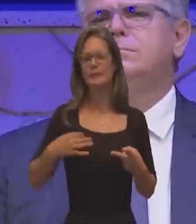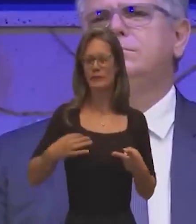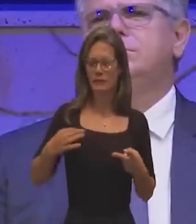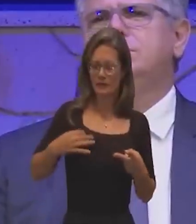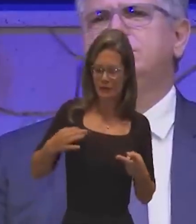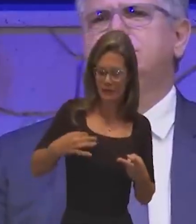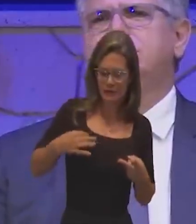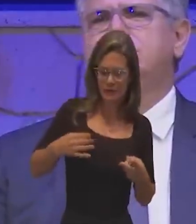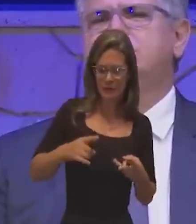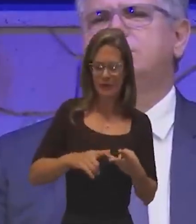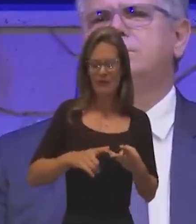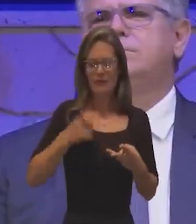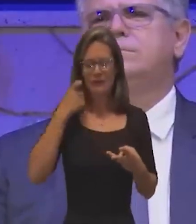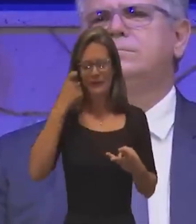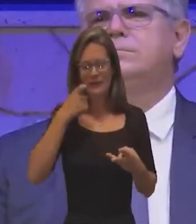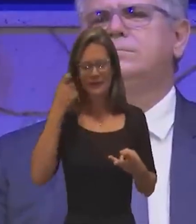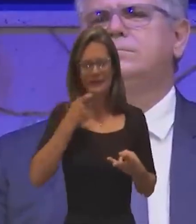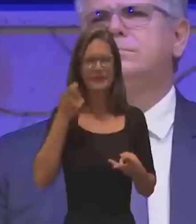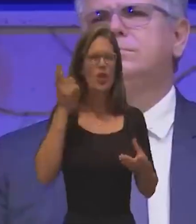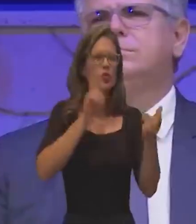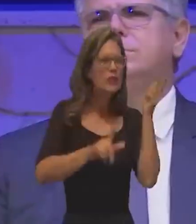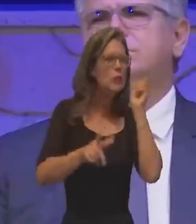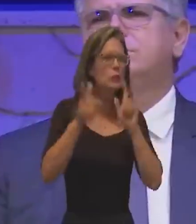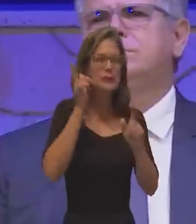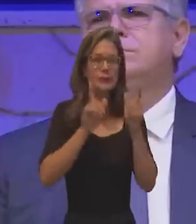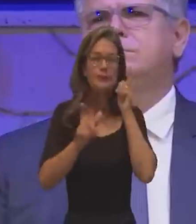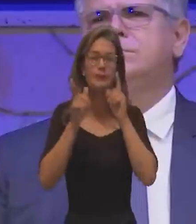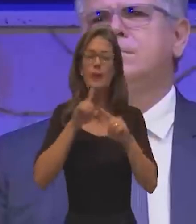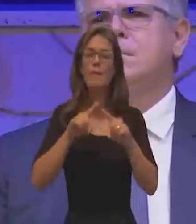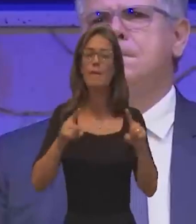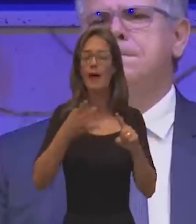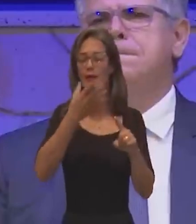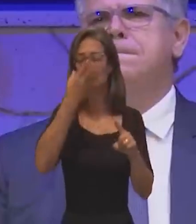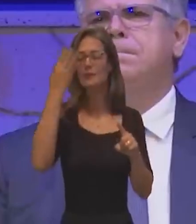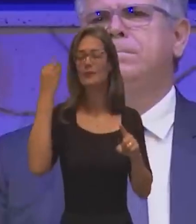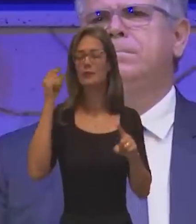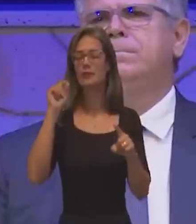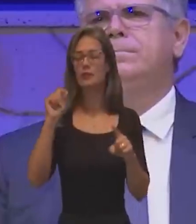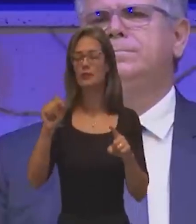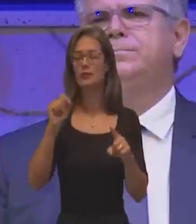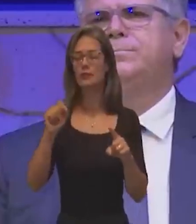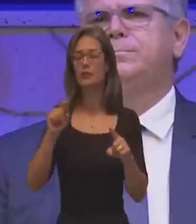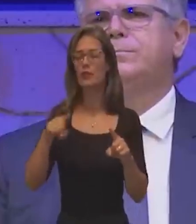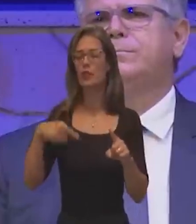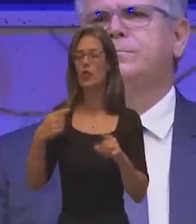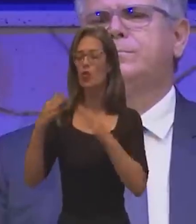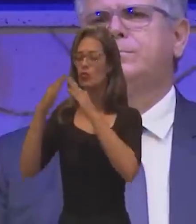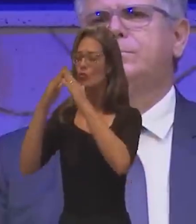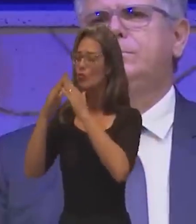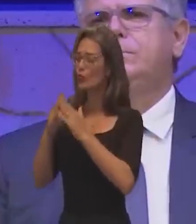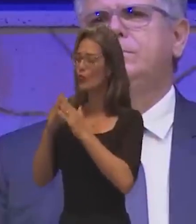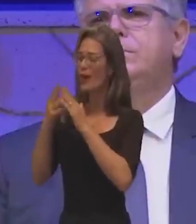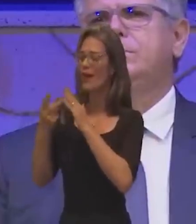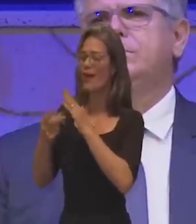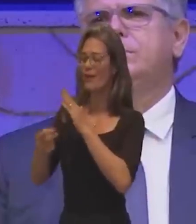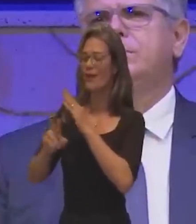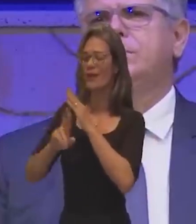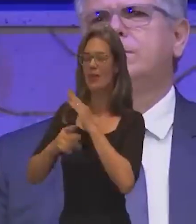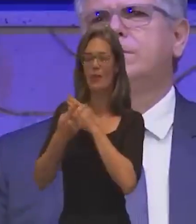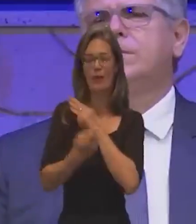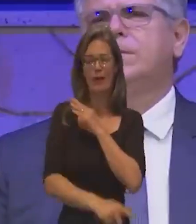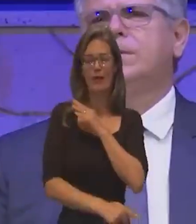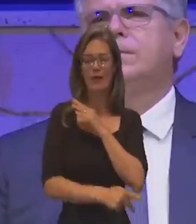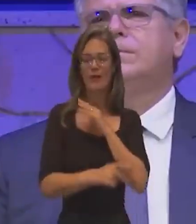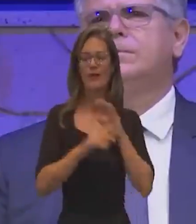nos preocupamos com as nossas conquistas, mas nos esquecemos de que o nosso verdadeiro lar não é aqui